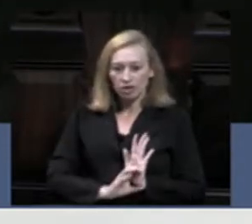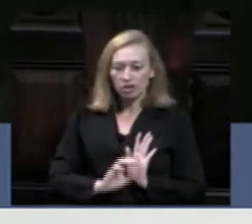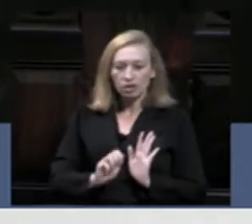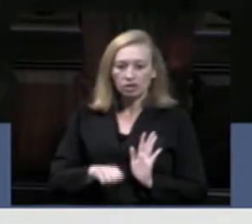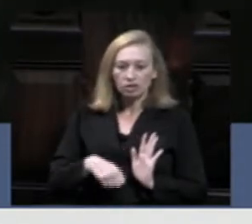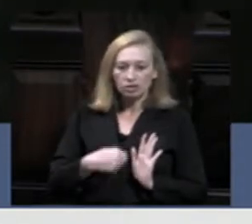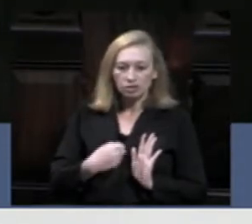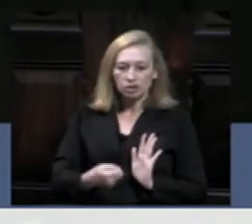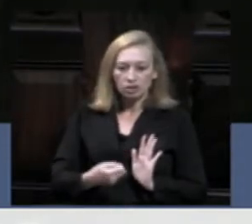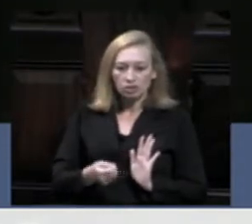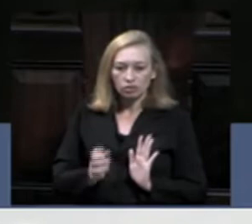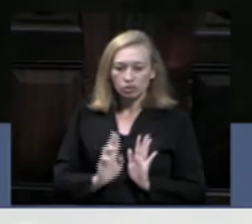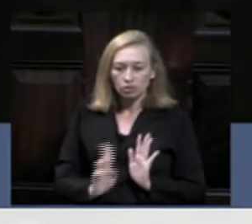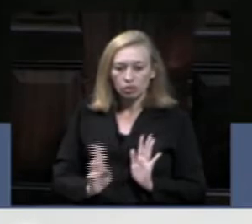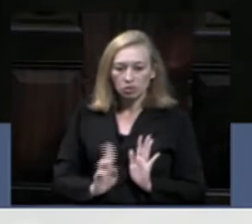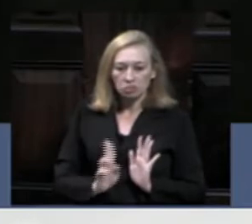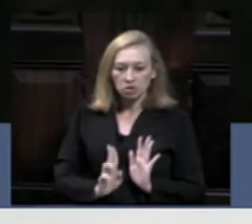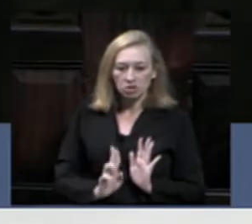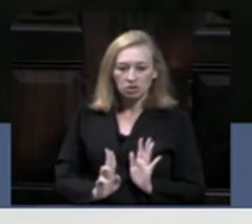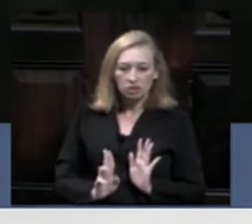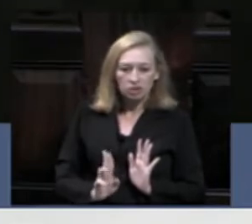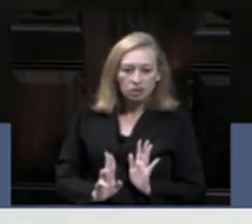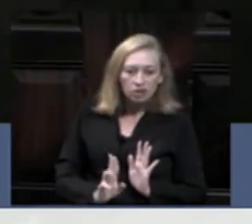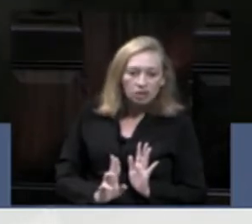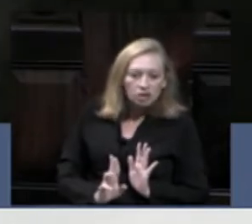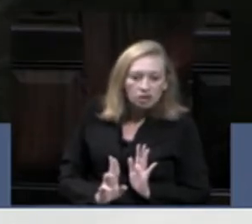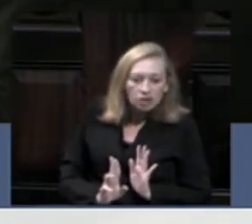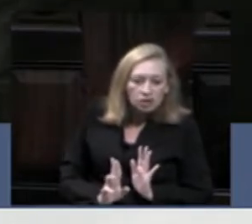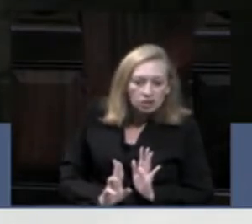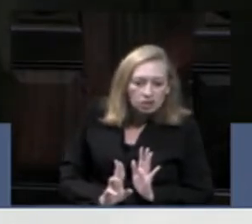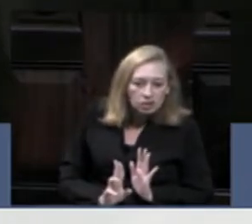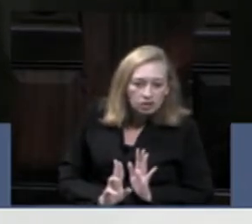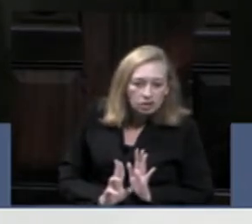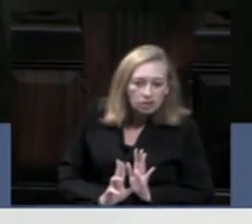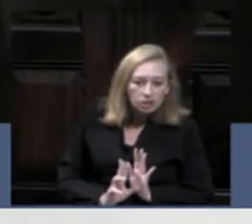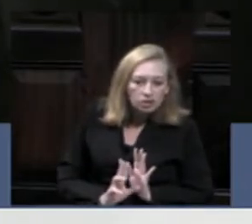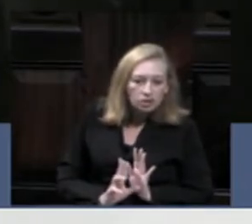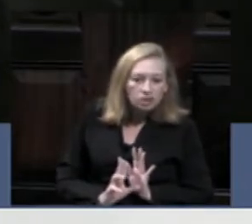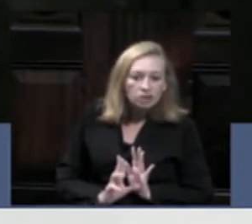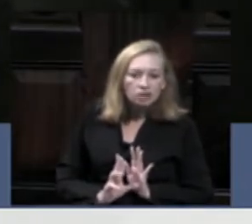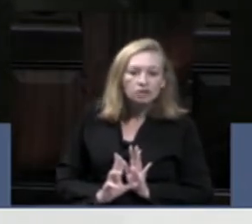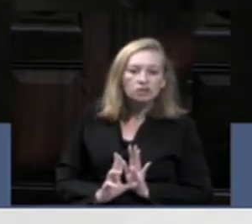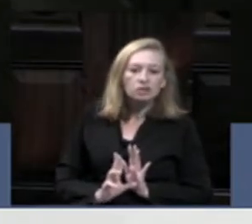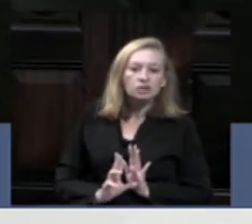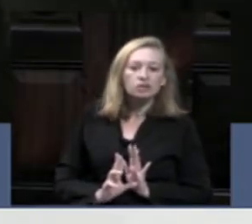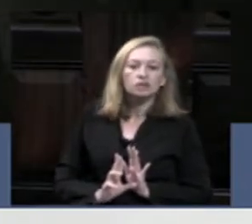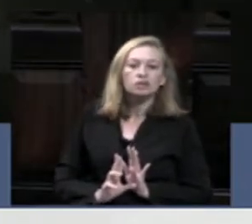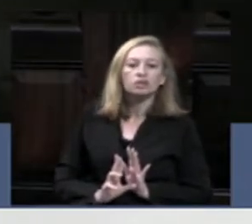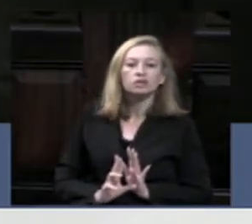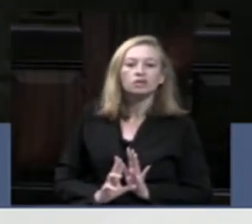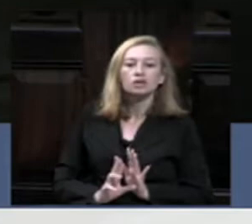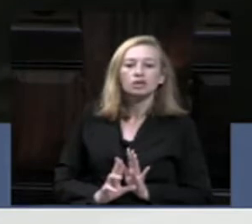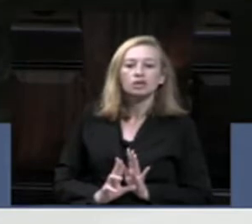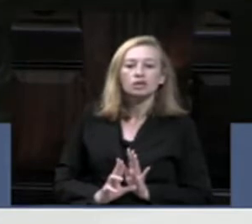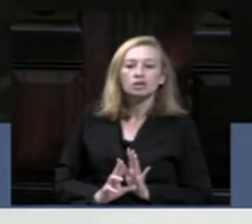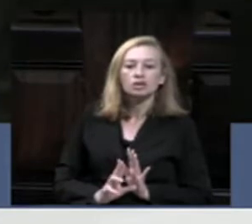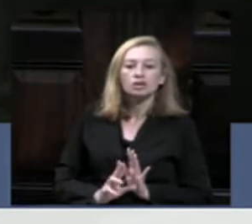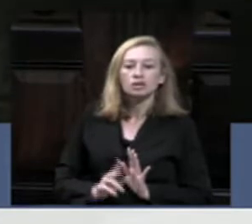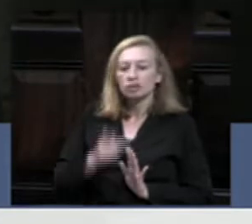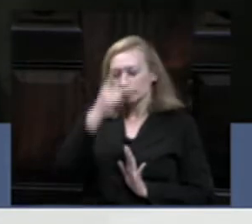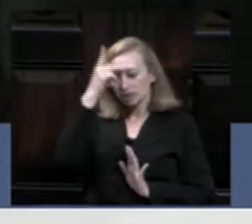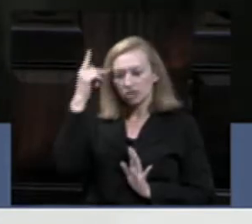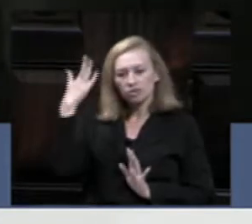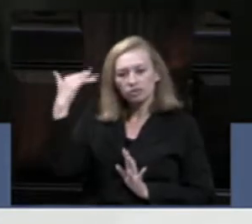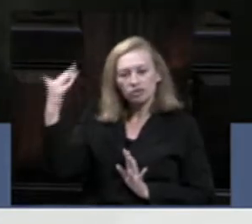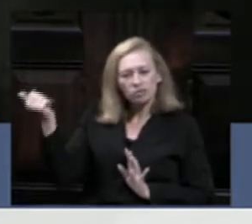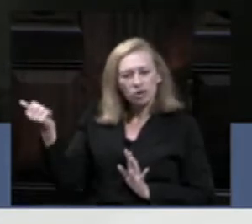Chacon, que eu também conheci, todos nós conhecemos, uma excelente figura, né, presidiu o CREA, grande ambientalista, a sede